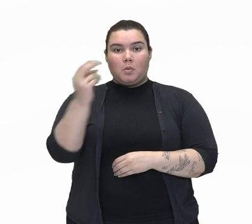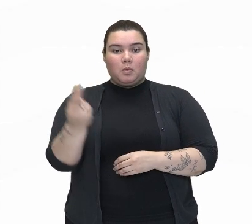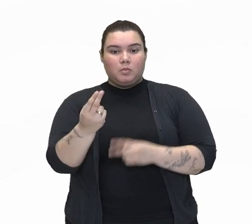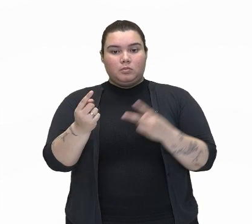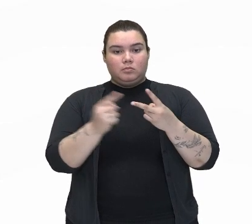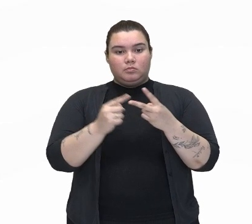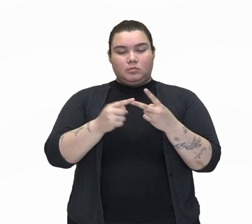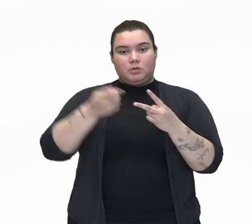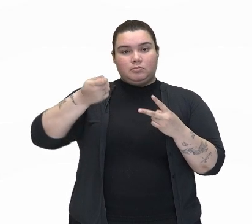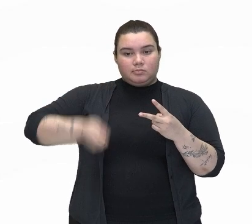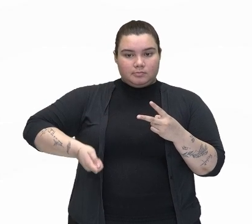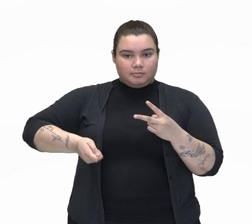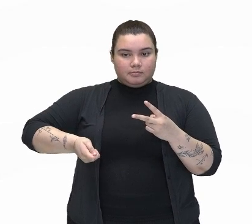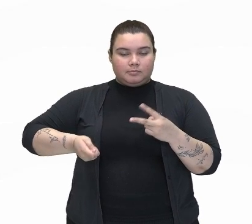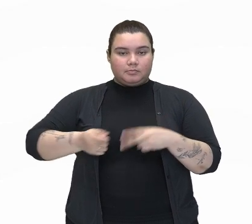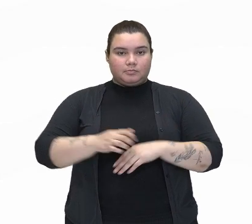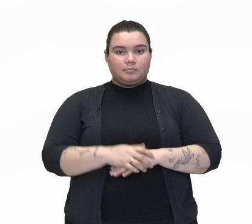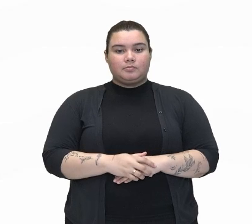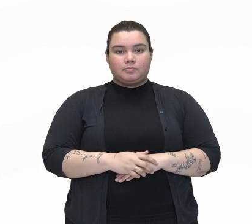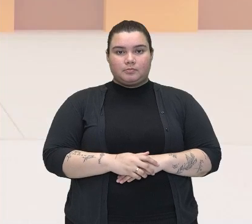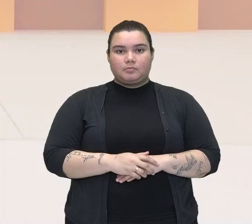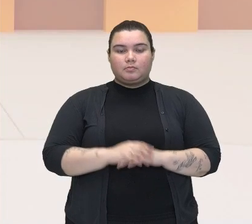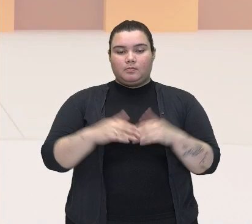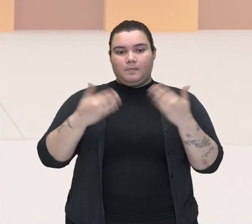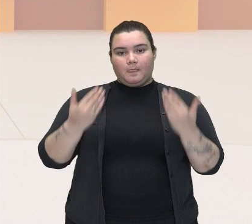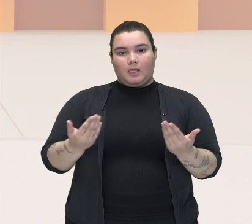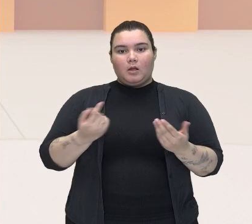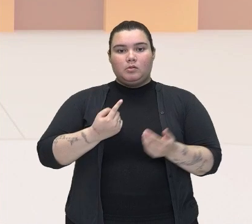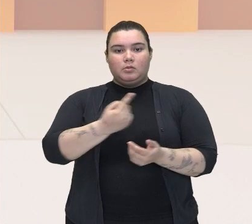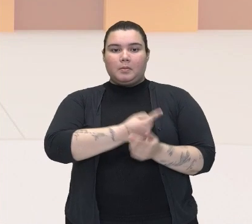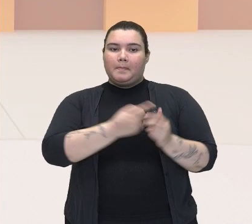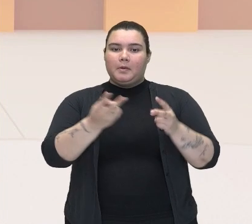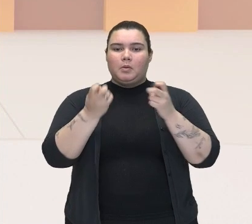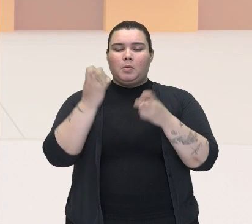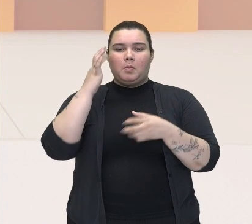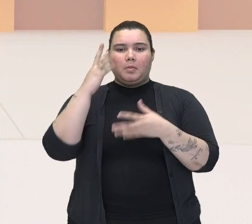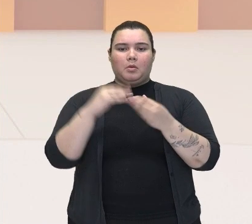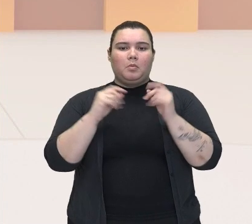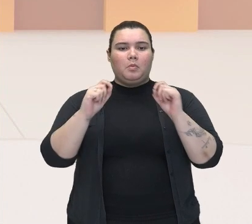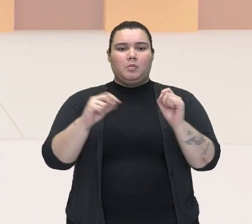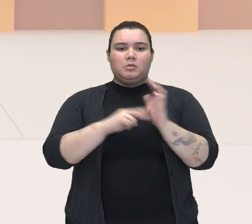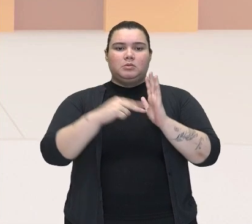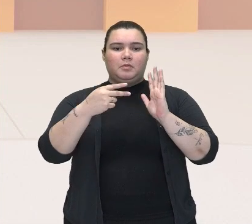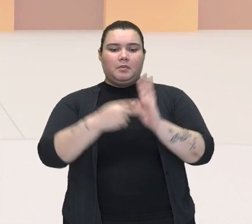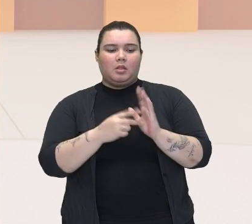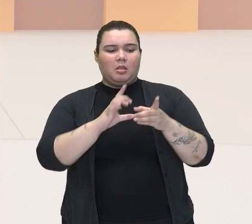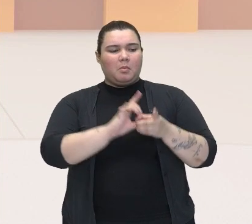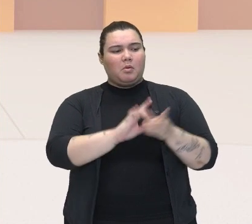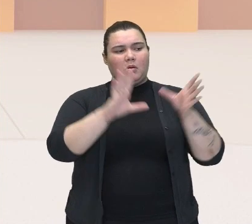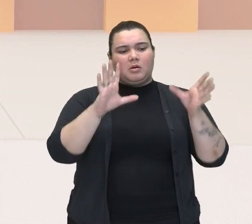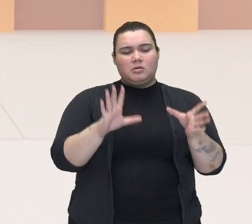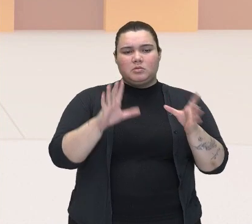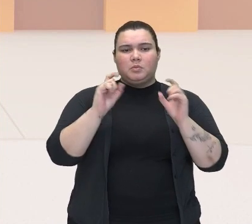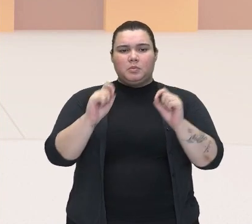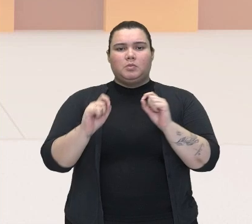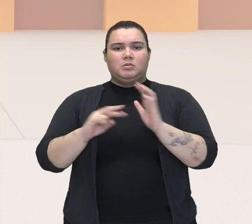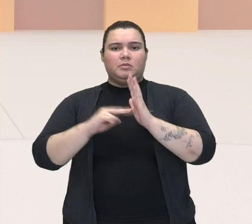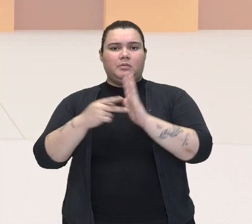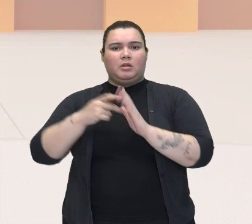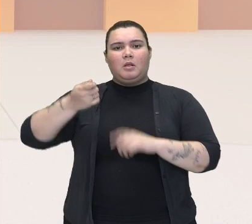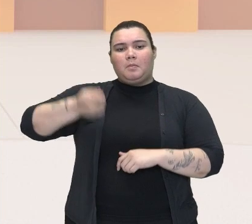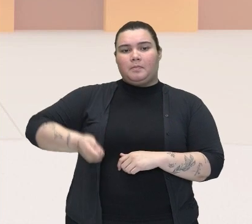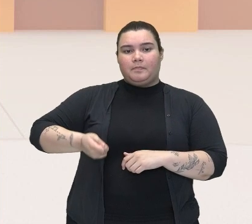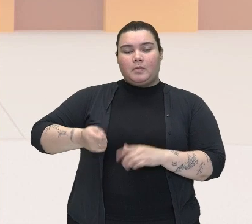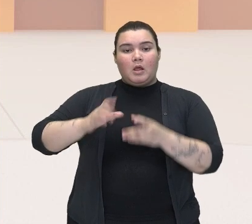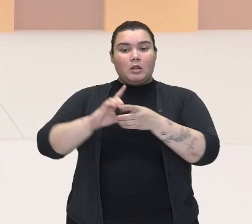a ditadura, né? E aí nós vamos entender o que é a democracia, o que é a democracia e o que é a ditadura. A